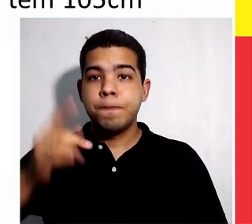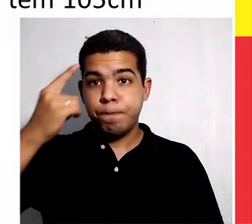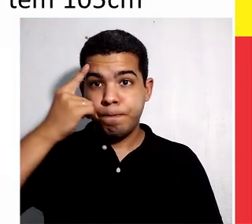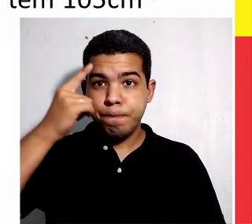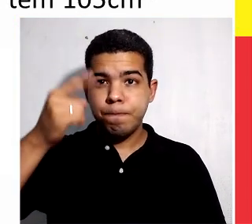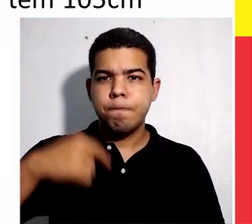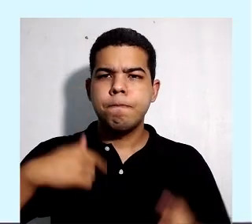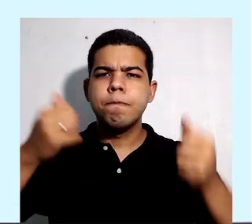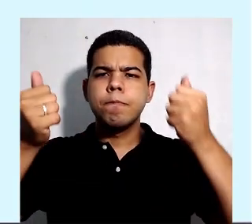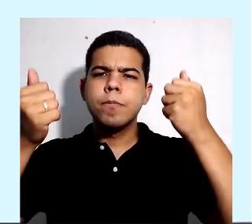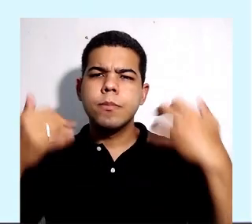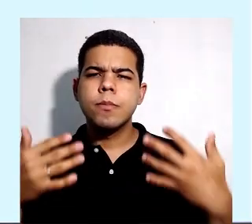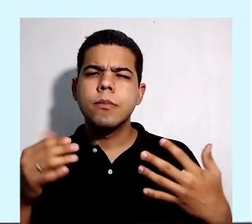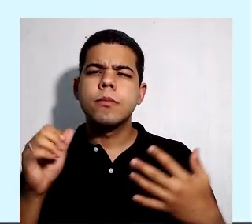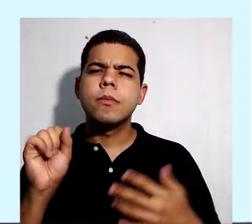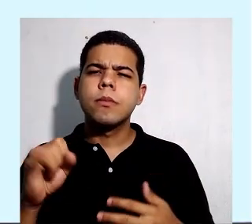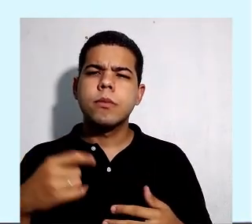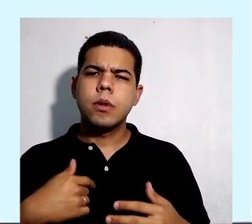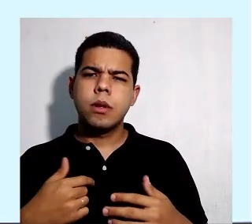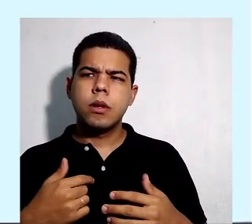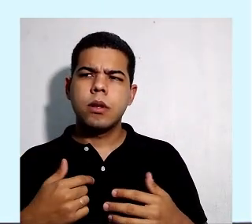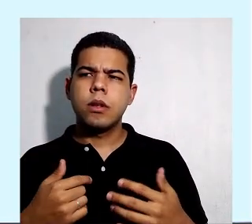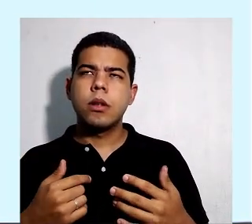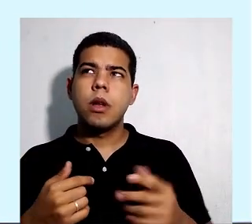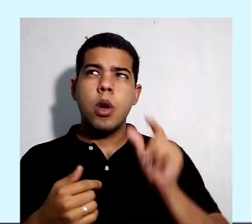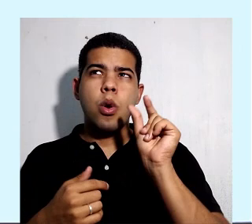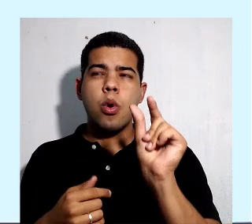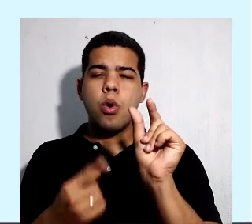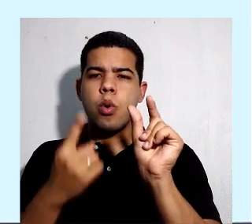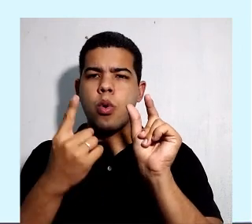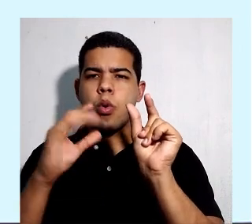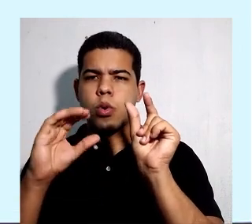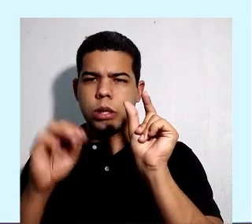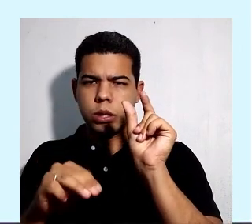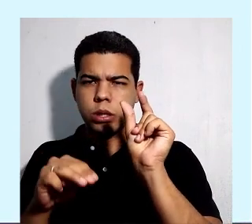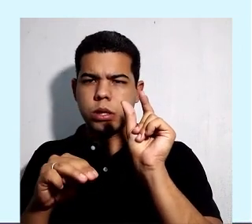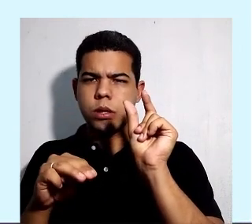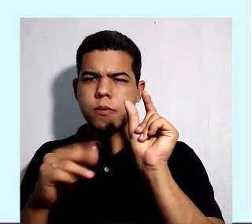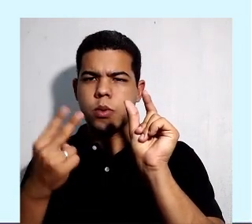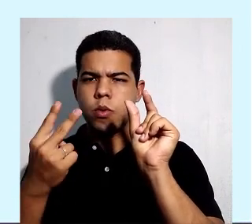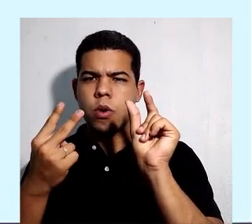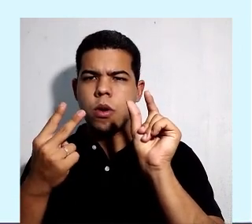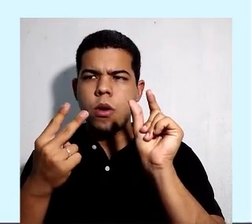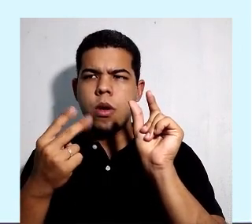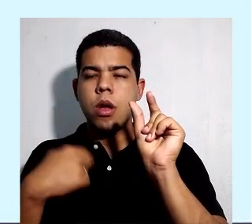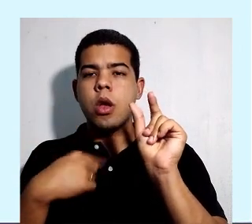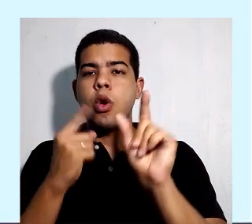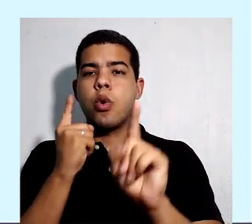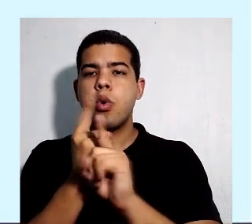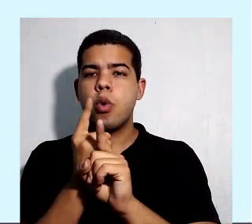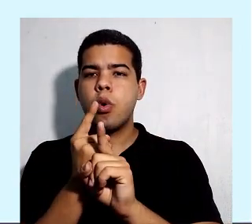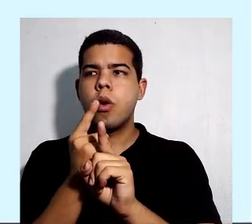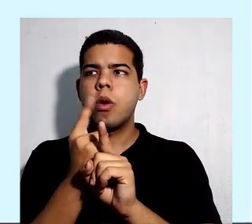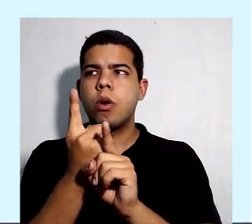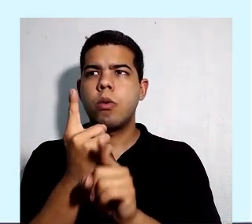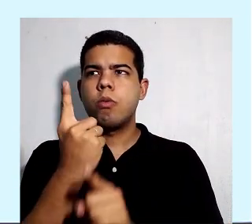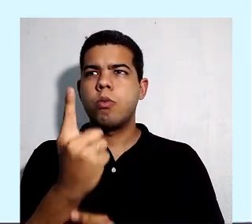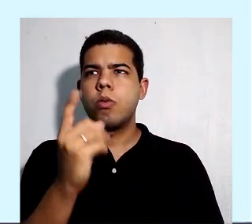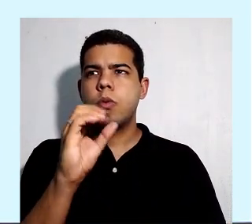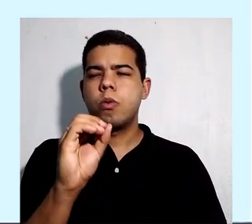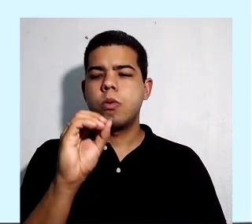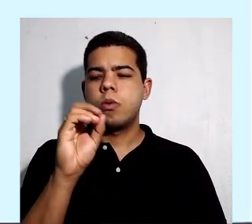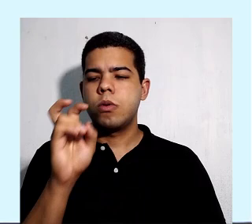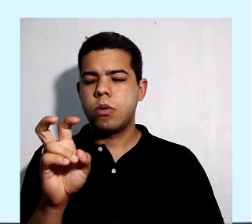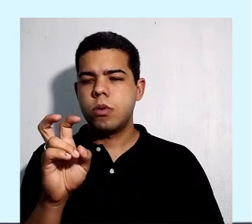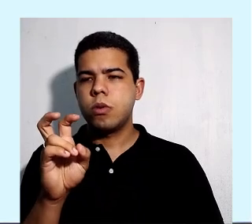agora há pouco. Se um quadradinho corresponde a 1 centímetro quadrado e eu encontro